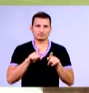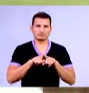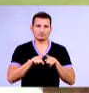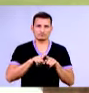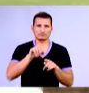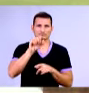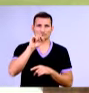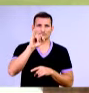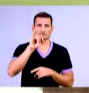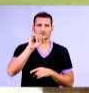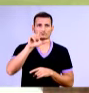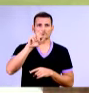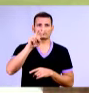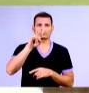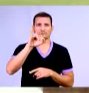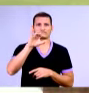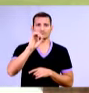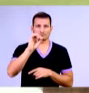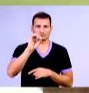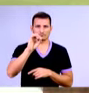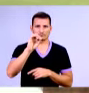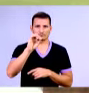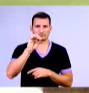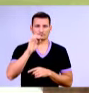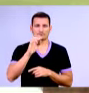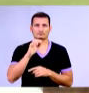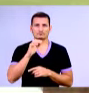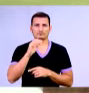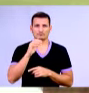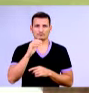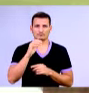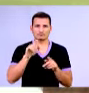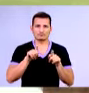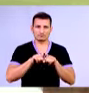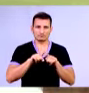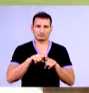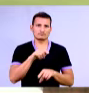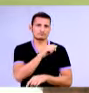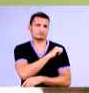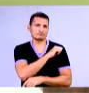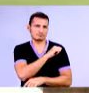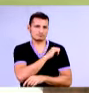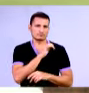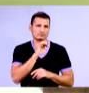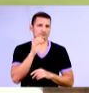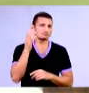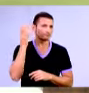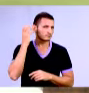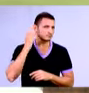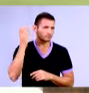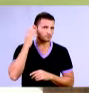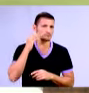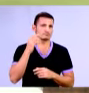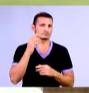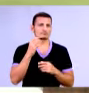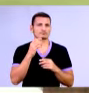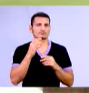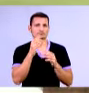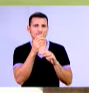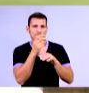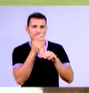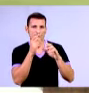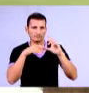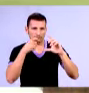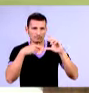de Freitas, o tutor Silvio de Freitas, que já informou que já também os alunos já utilizam áudio, vídeo, som e atividades escolares. Então nós